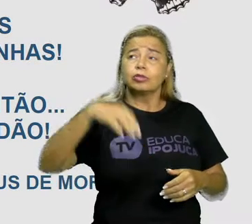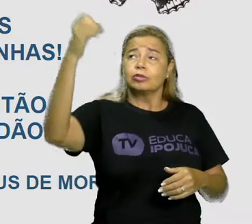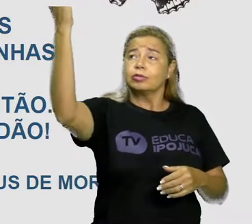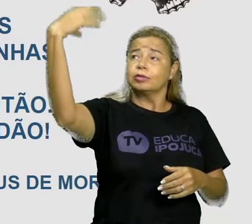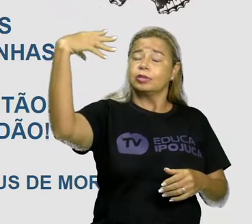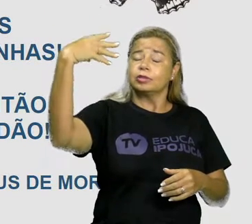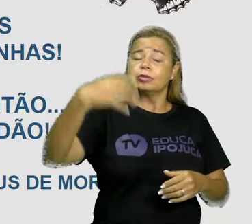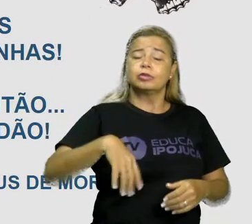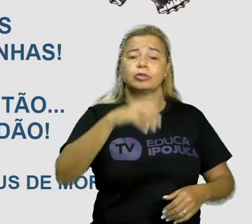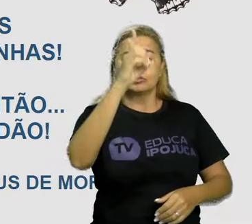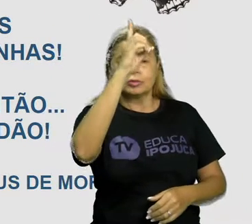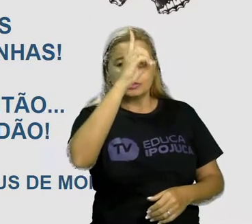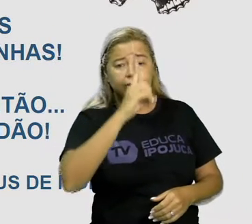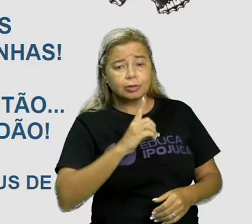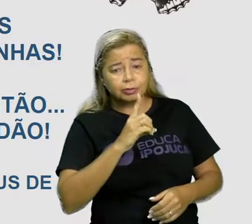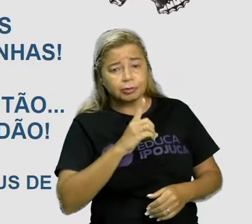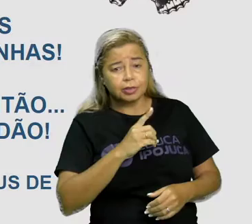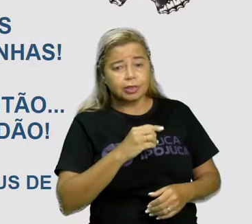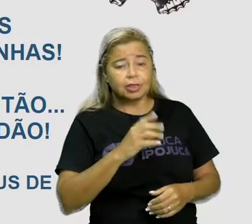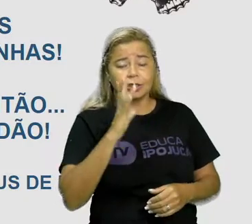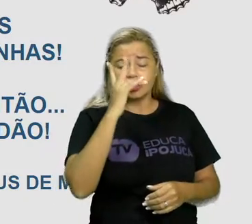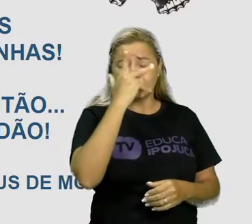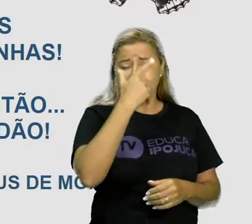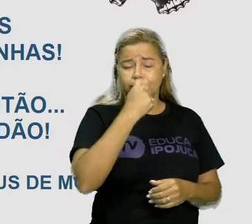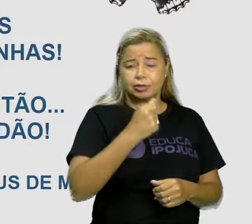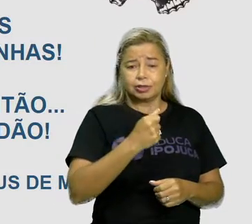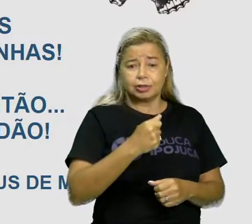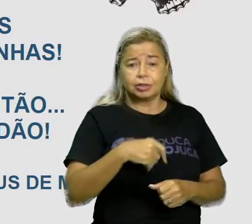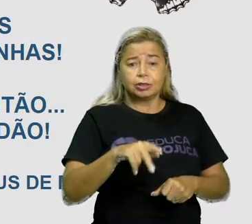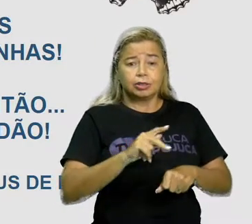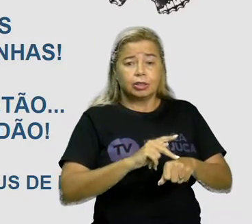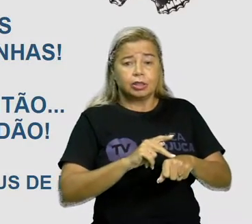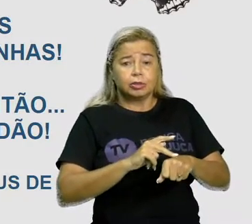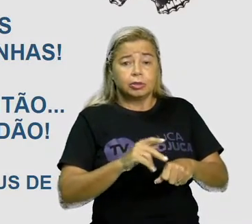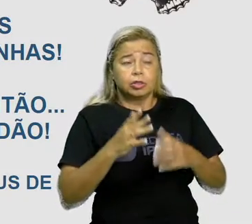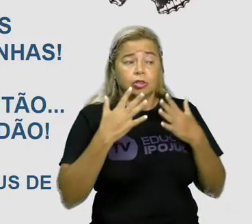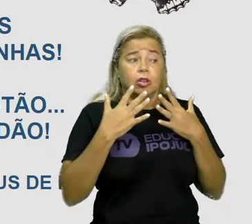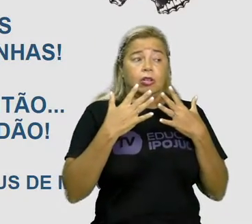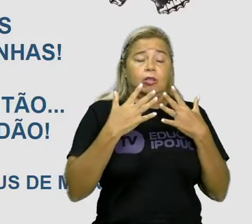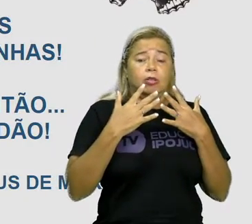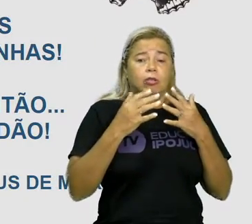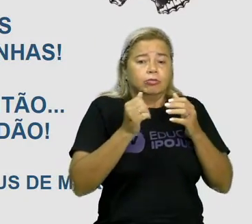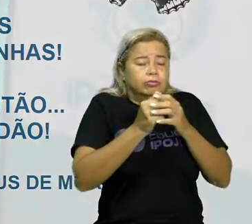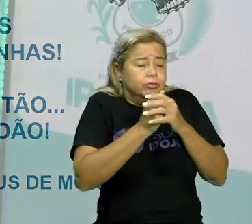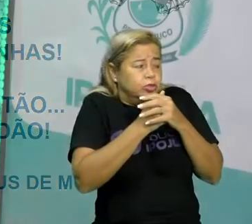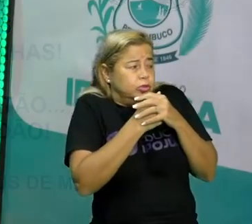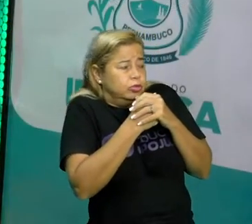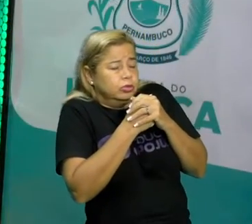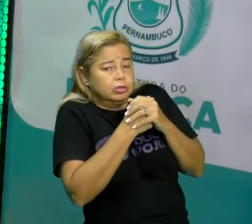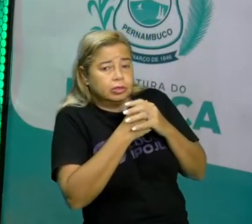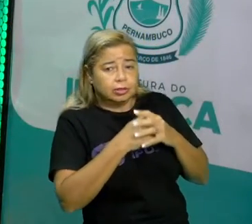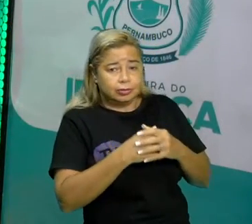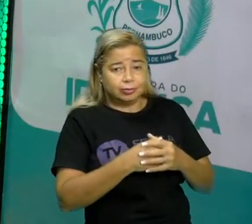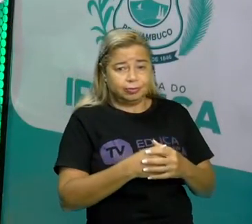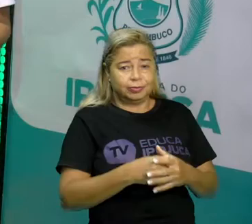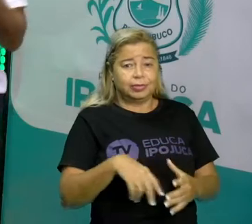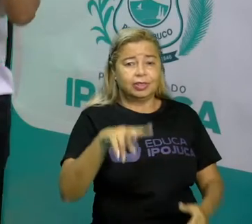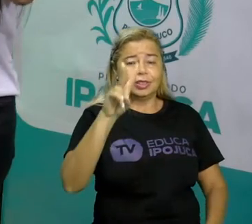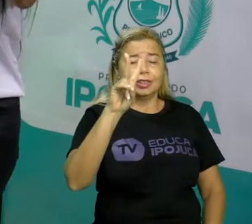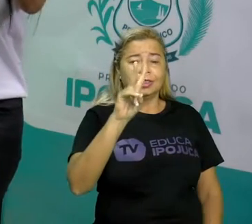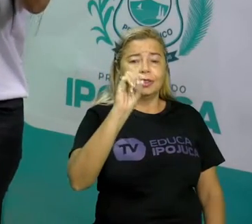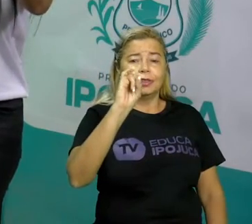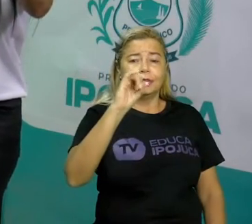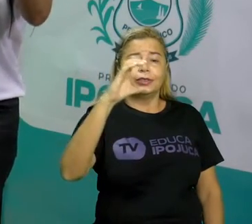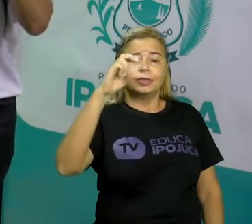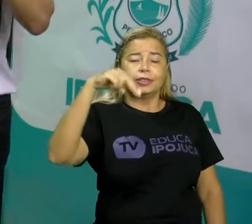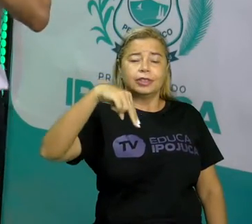bonitinhas. E as pretas, então? Ó, que escuridão. Vinícius de Moraes. Deu para